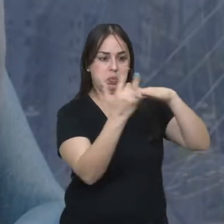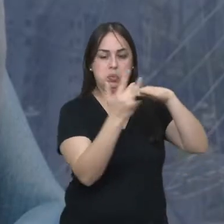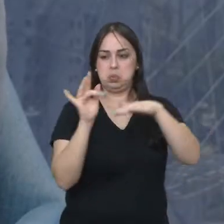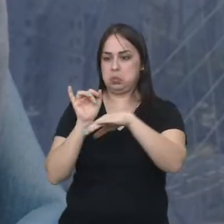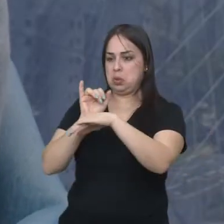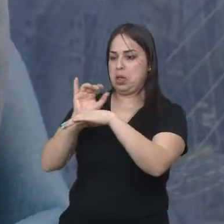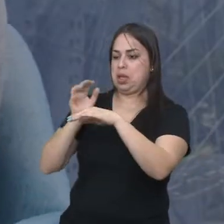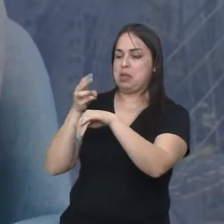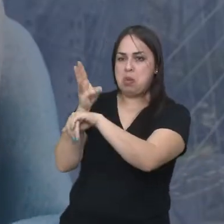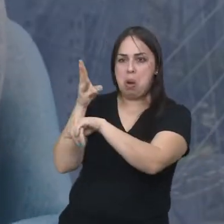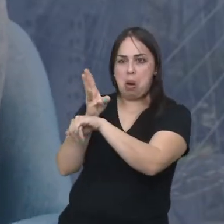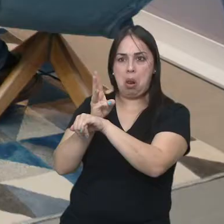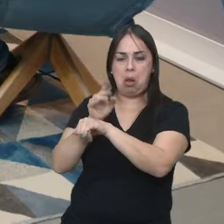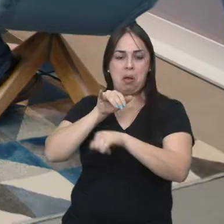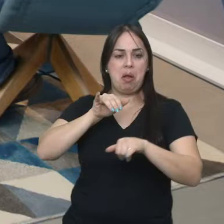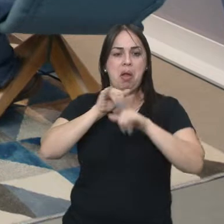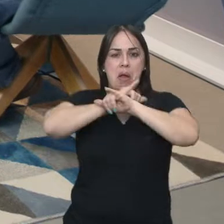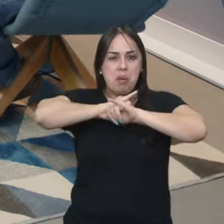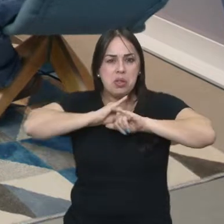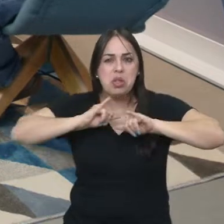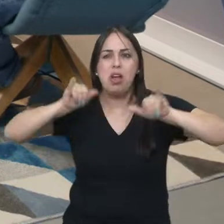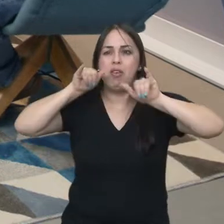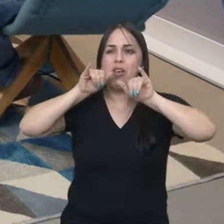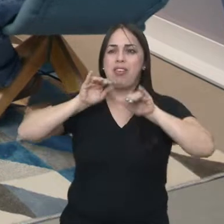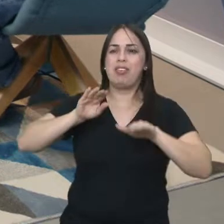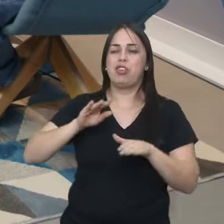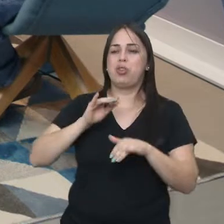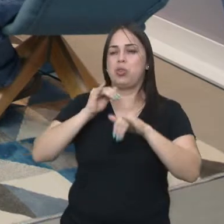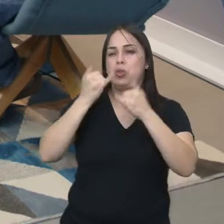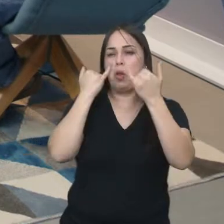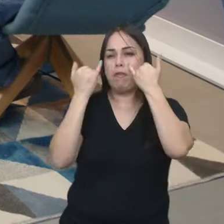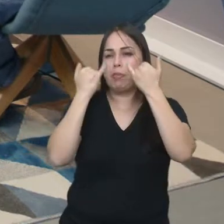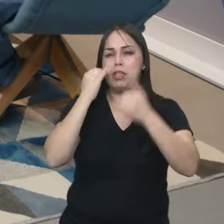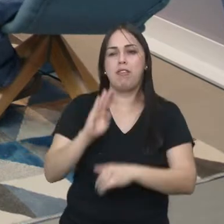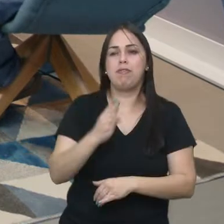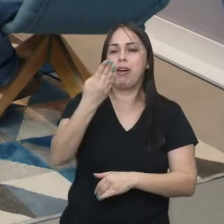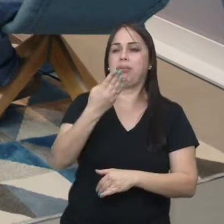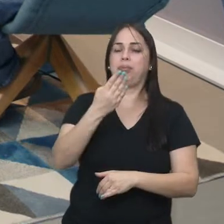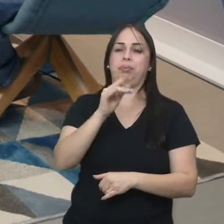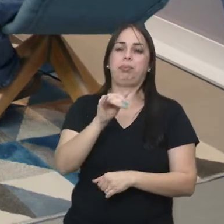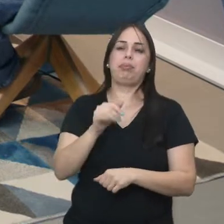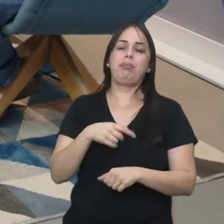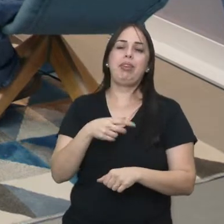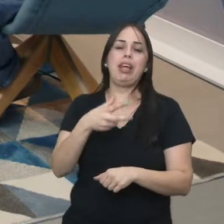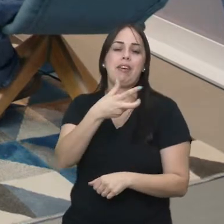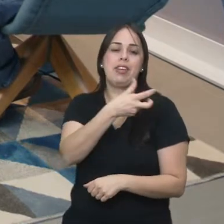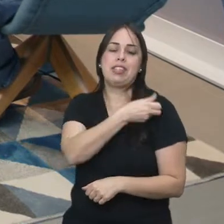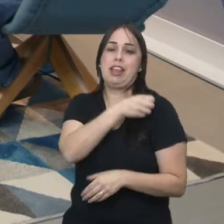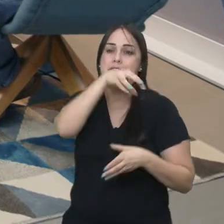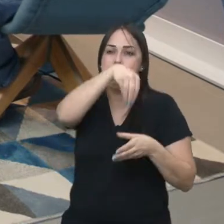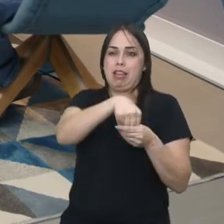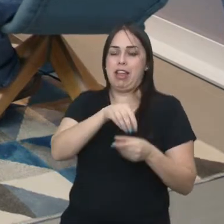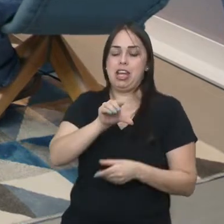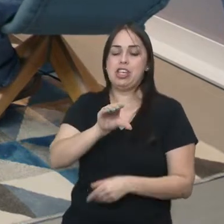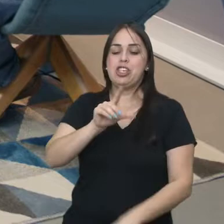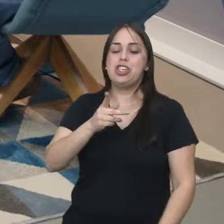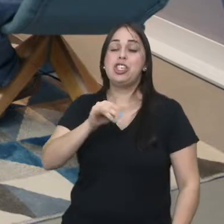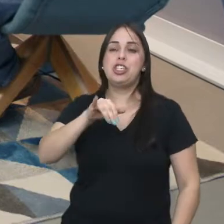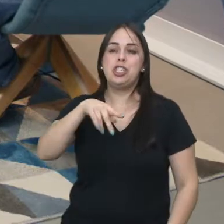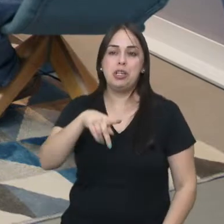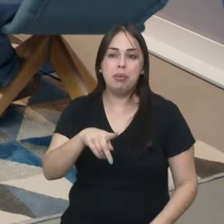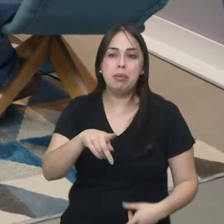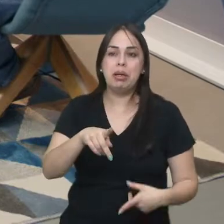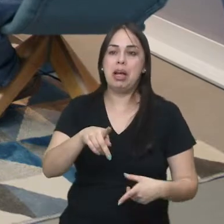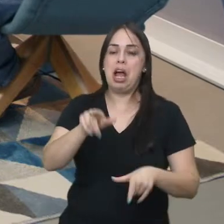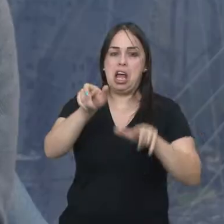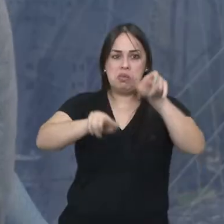ferramenta de disseminar notícias falsas sobre que a vacina tinha chip, que ia... Então,